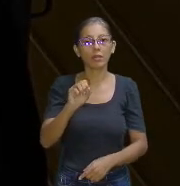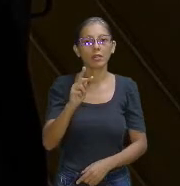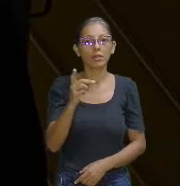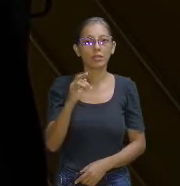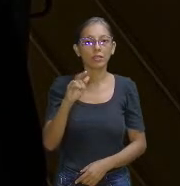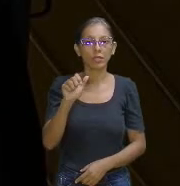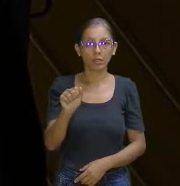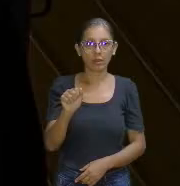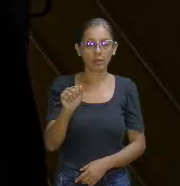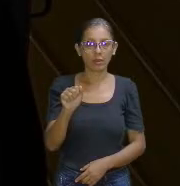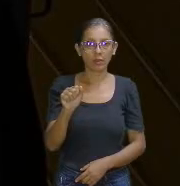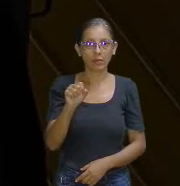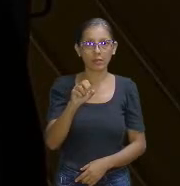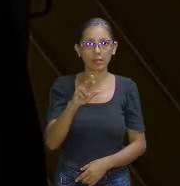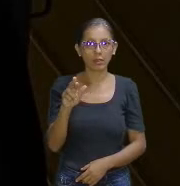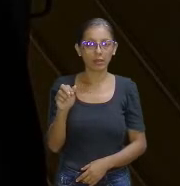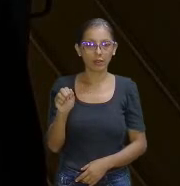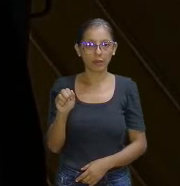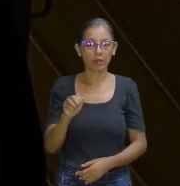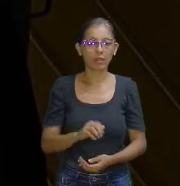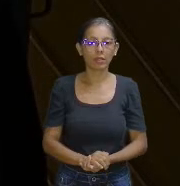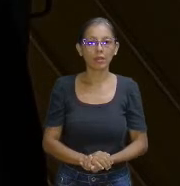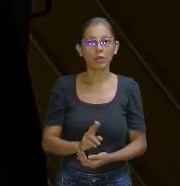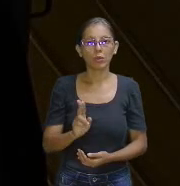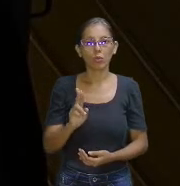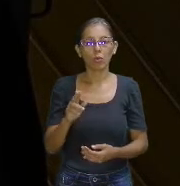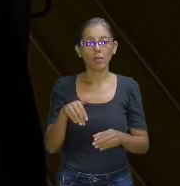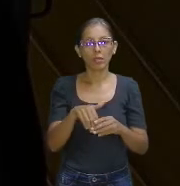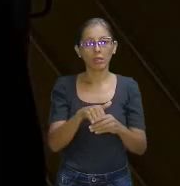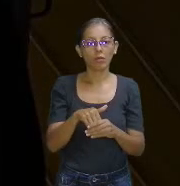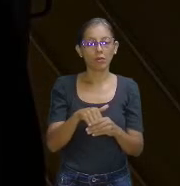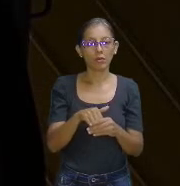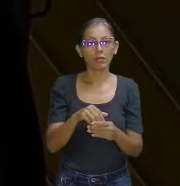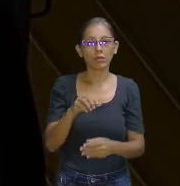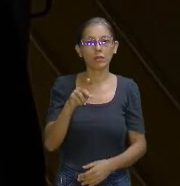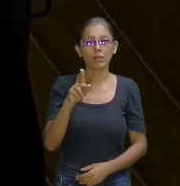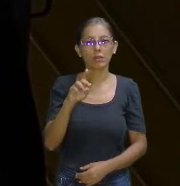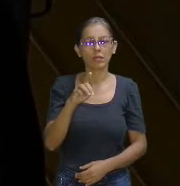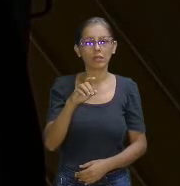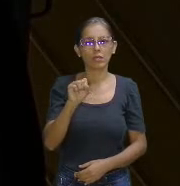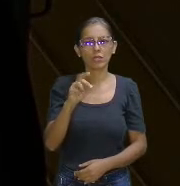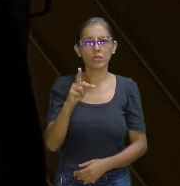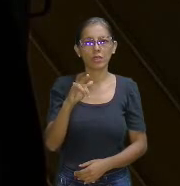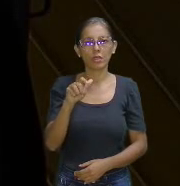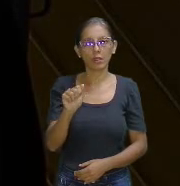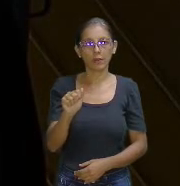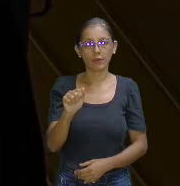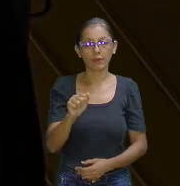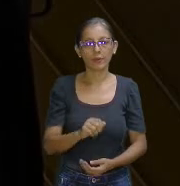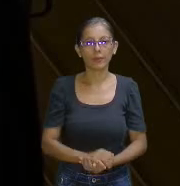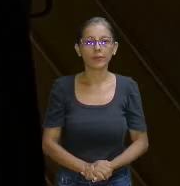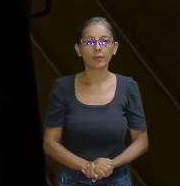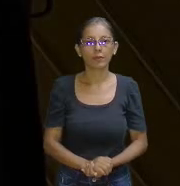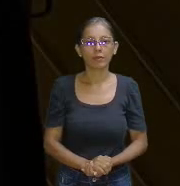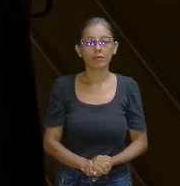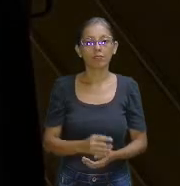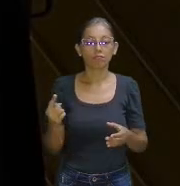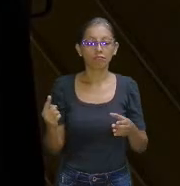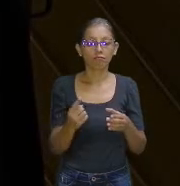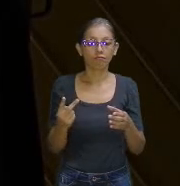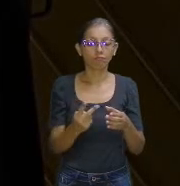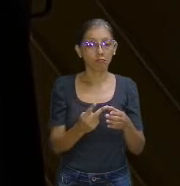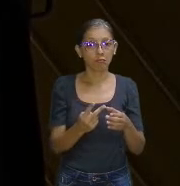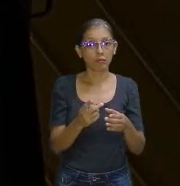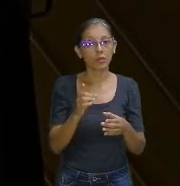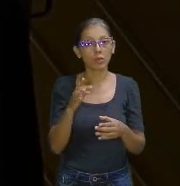Mira, nome de urna Sheila Serra, que teriam concorrido apenas para cumprir o mínimo de 30% das